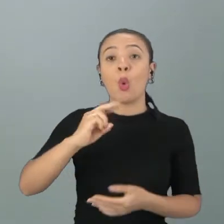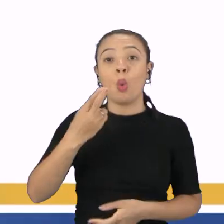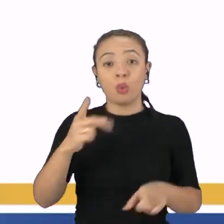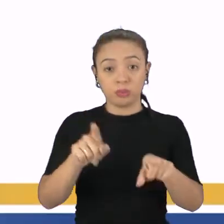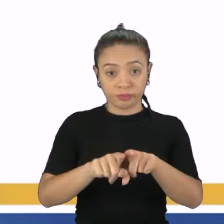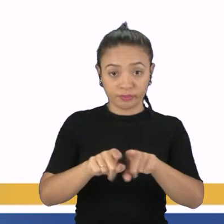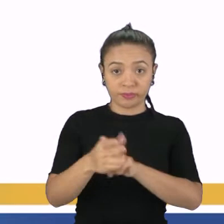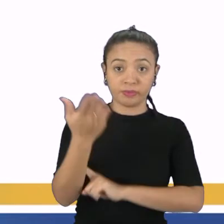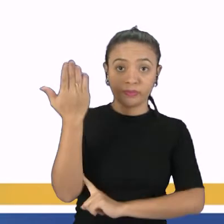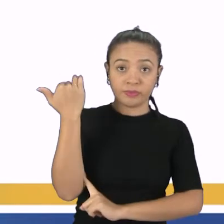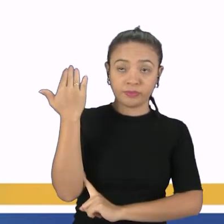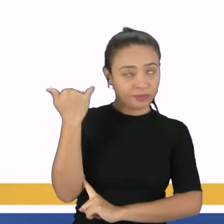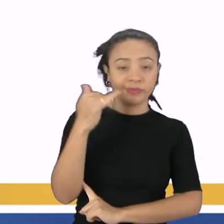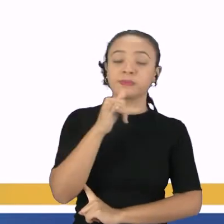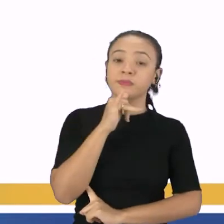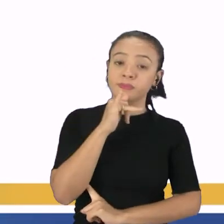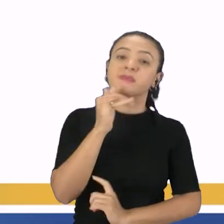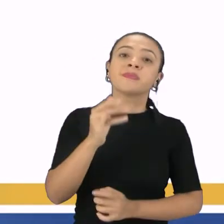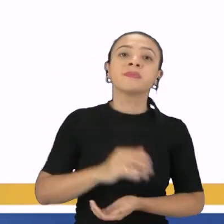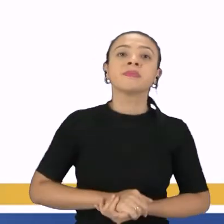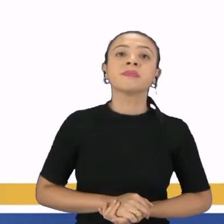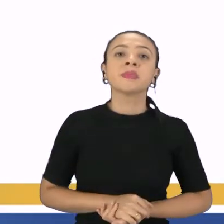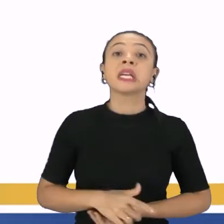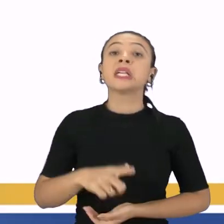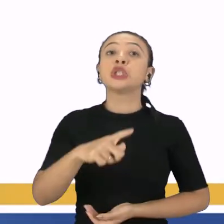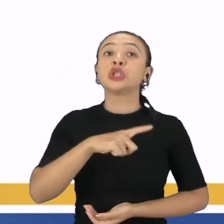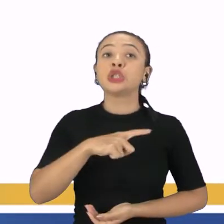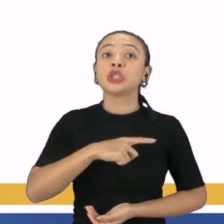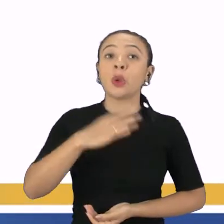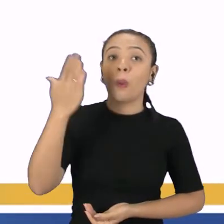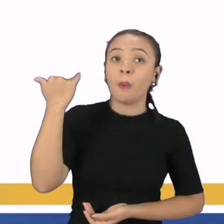no pretérito, como por exemplo, tinha,